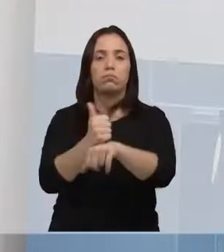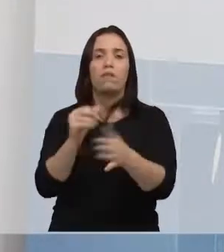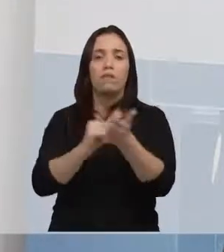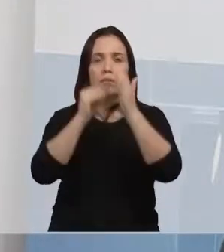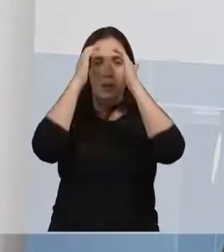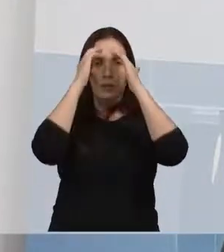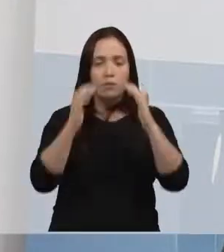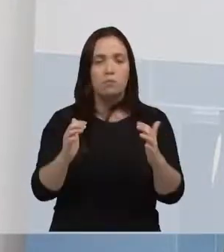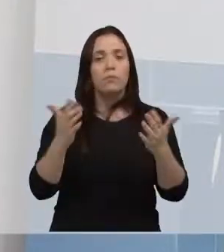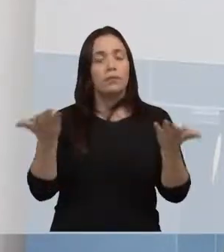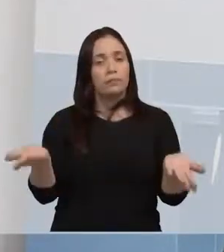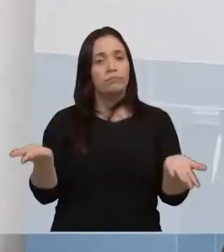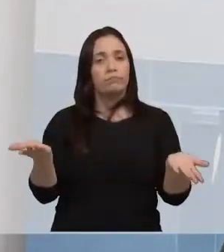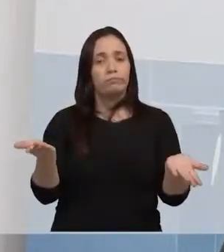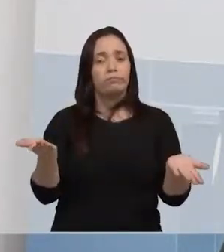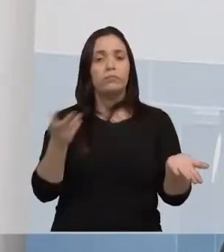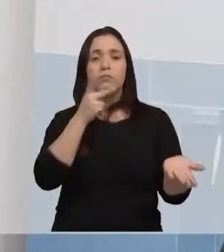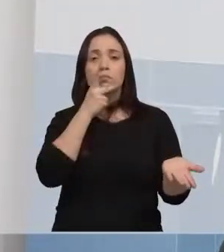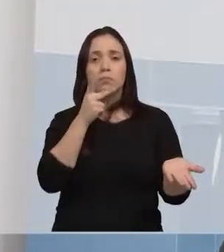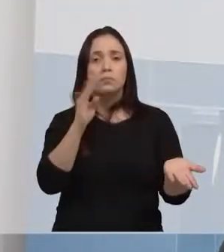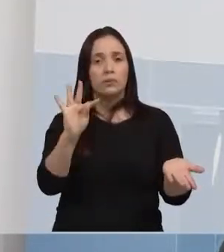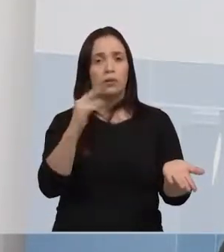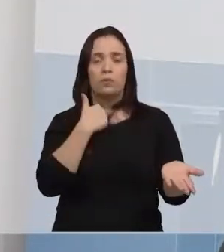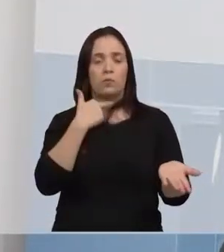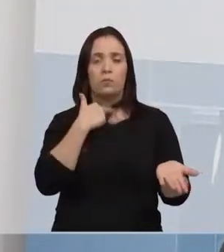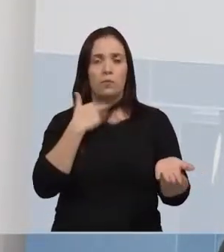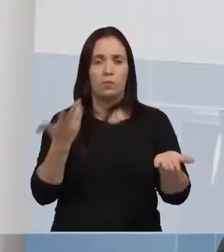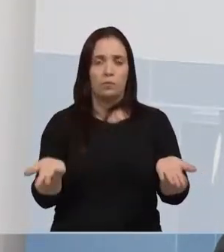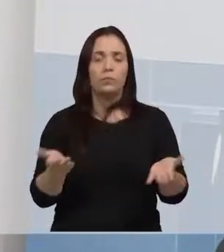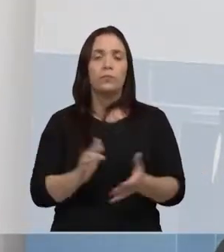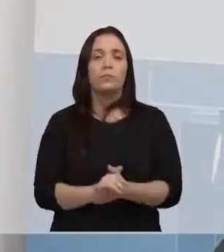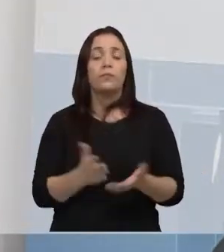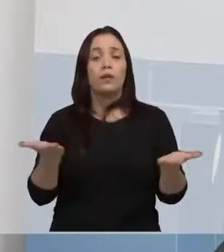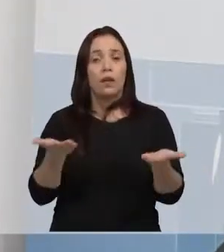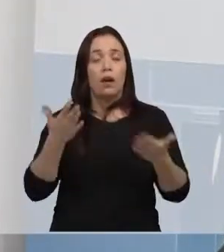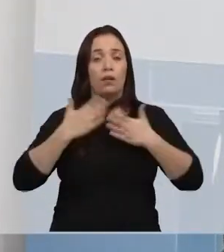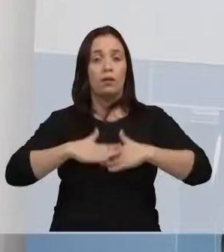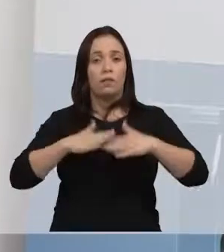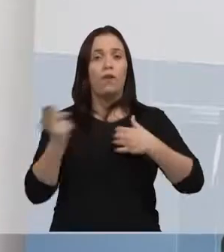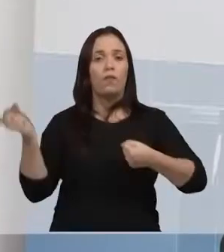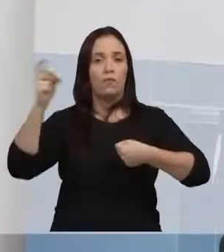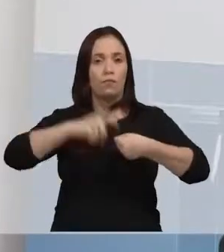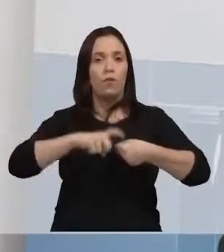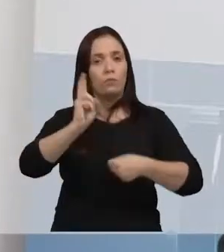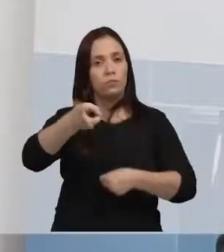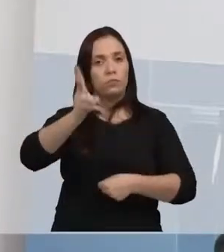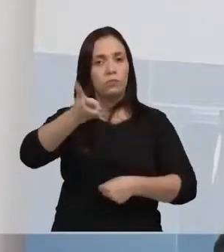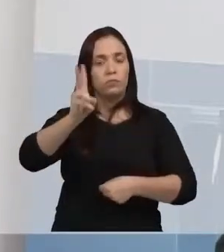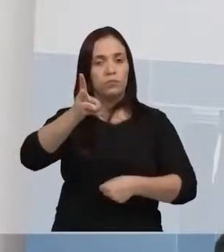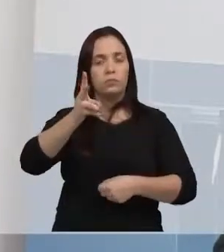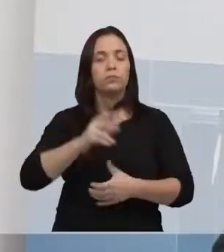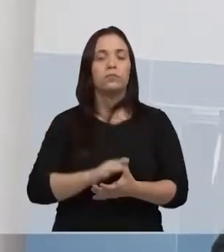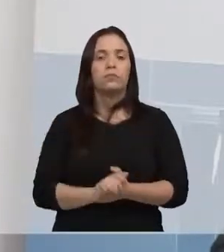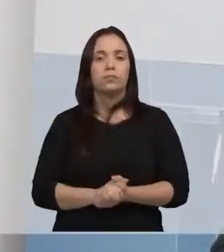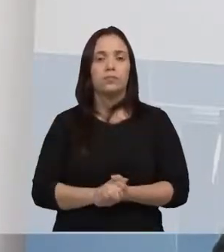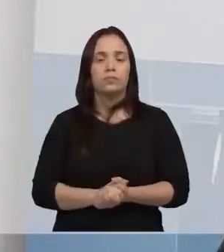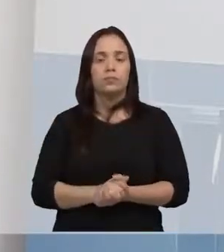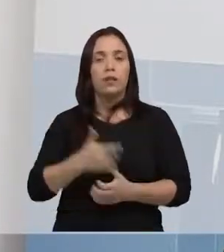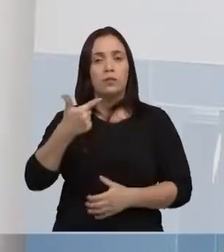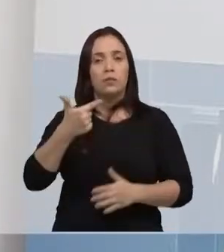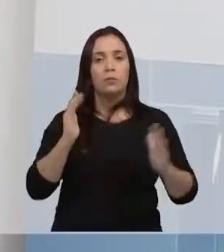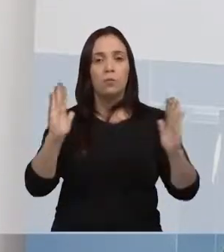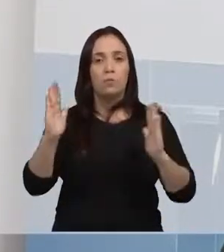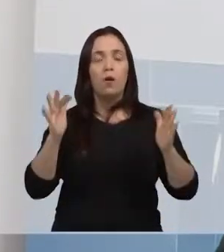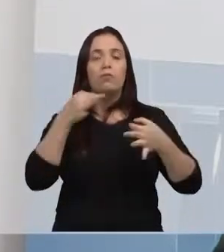ao nosso país. Um partido político não pode fazer isso, tá certo? Eu vou para um rápido intervalo e volto já, não sai daí não. A gente volta no segundo